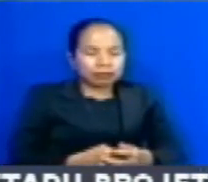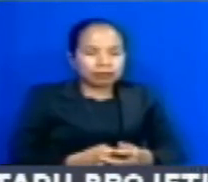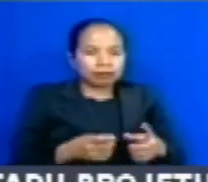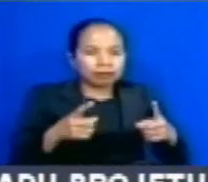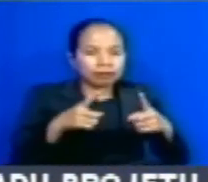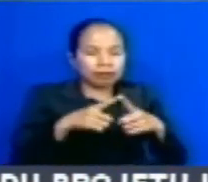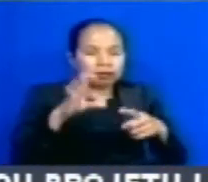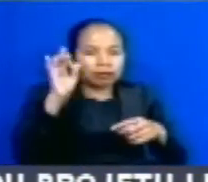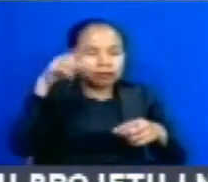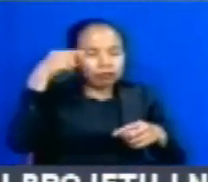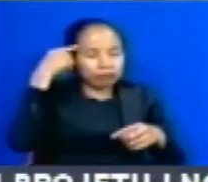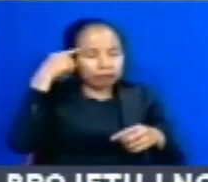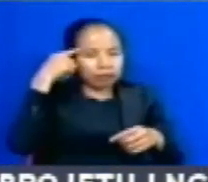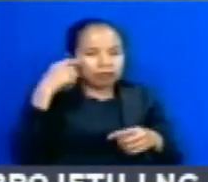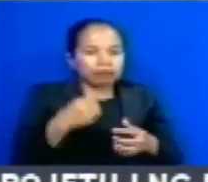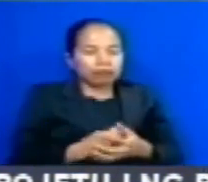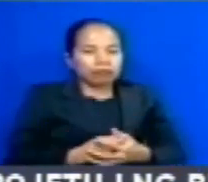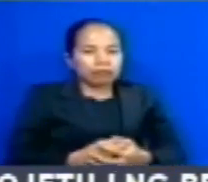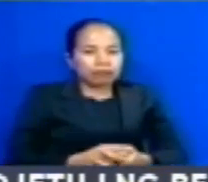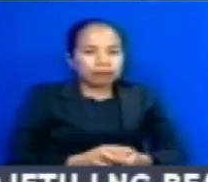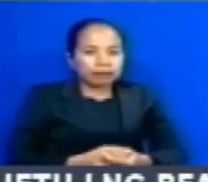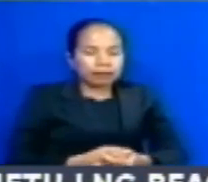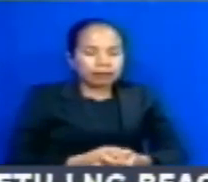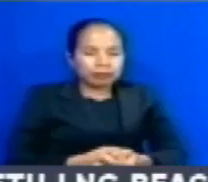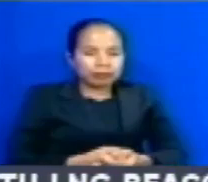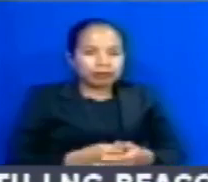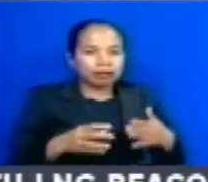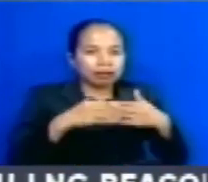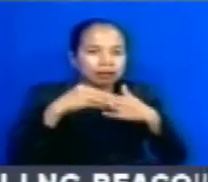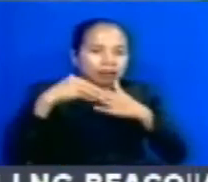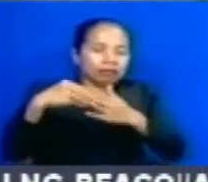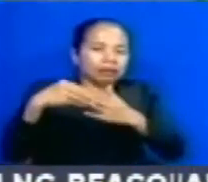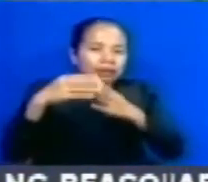Mal está o governo constitucional, nem bem a libera.